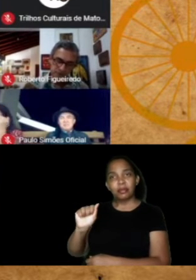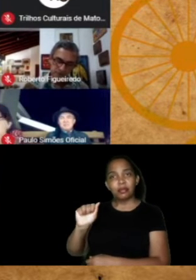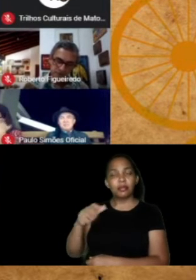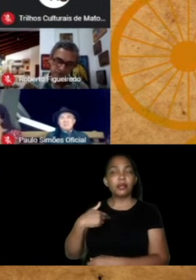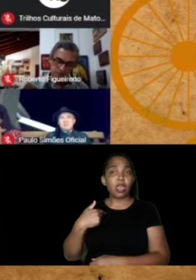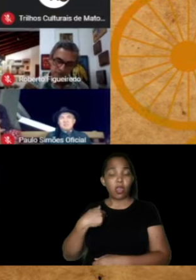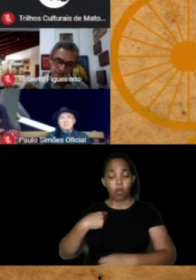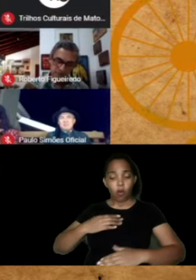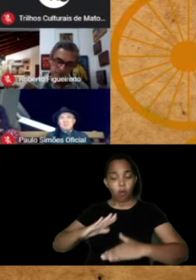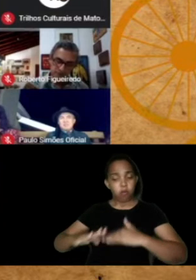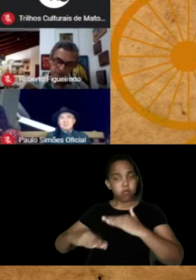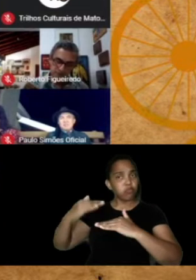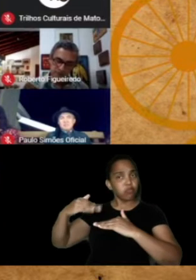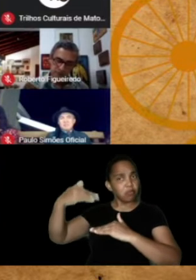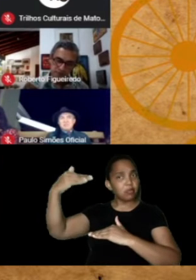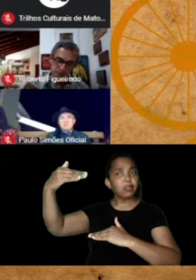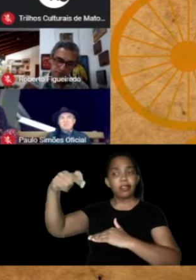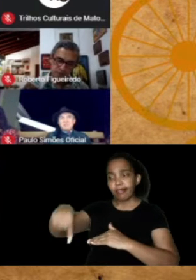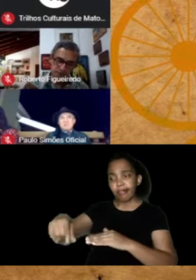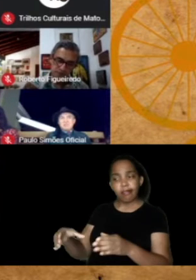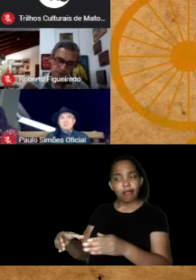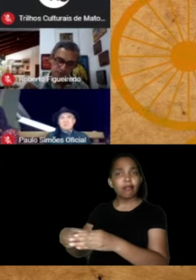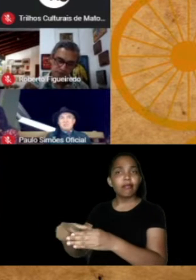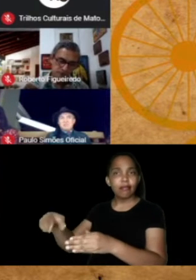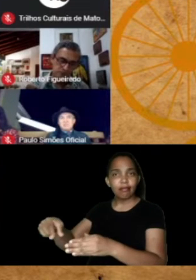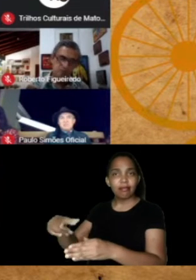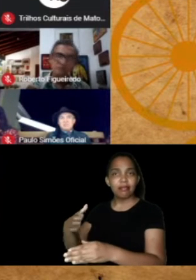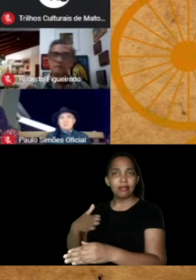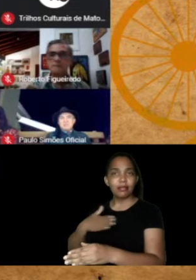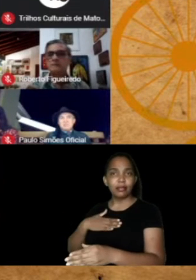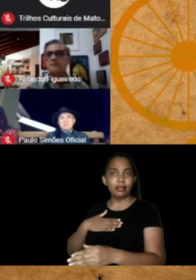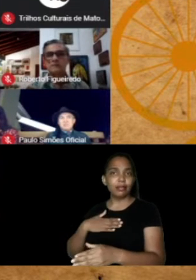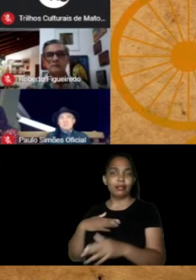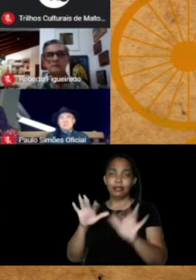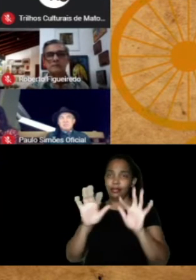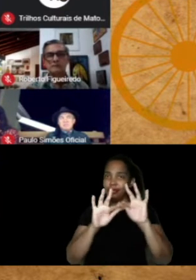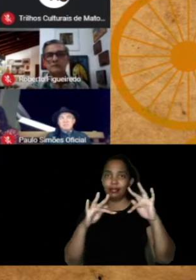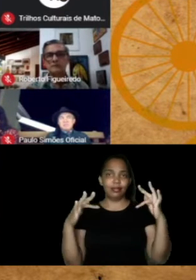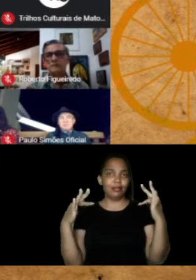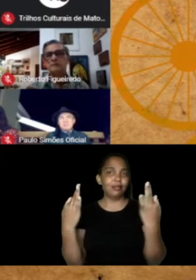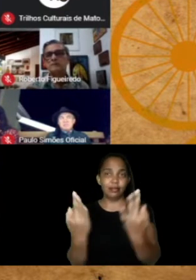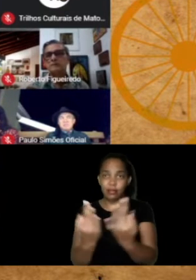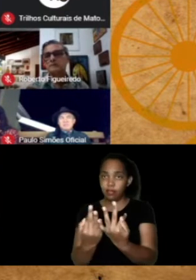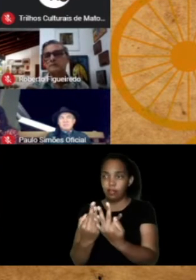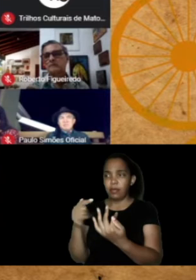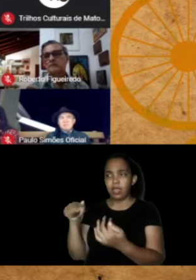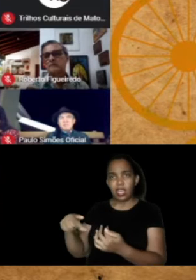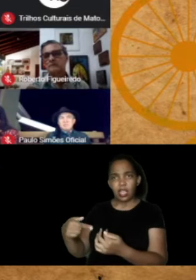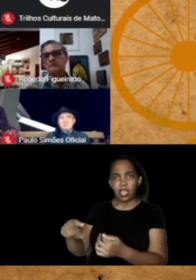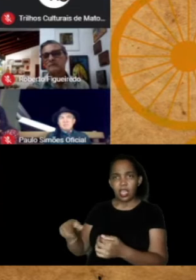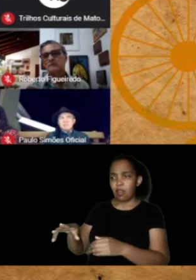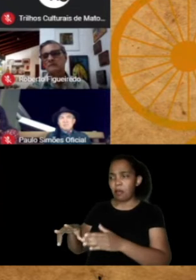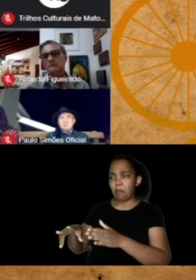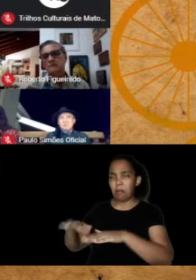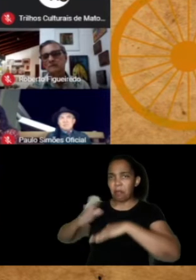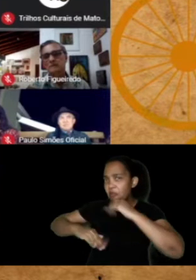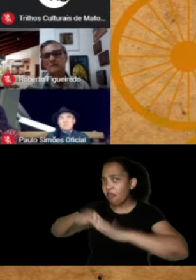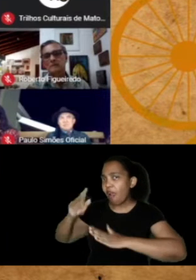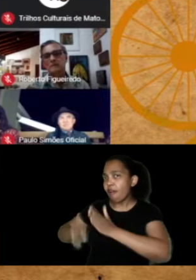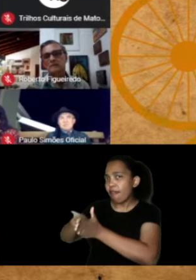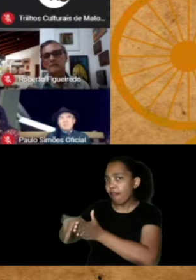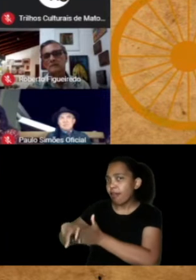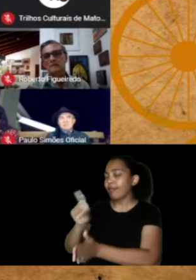desse meio. Não, a minha família não era de ferroviários, mas eu vivi e convivi no meio de